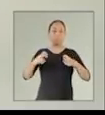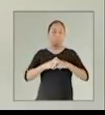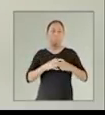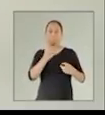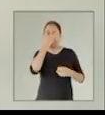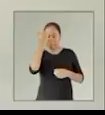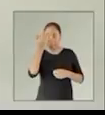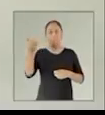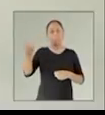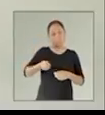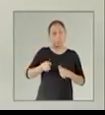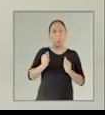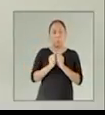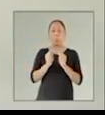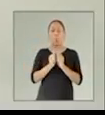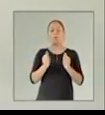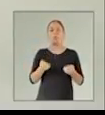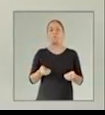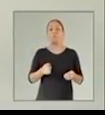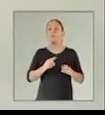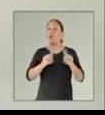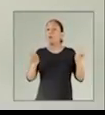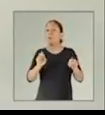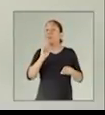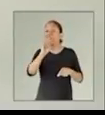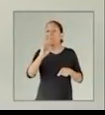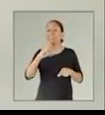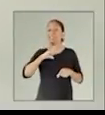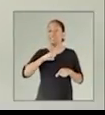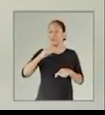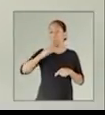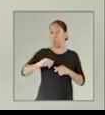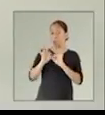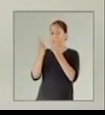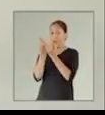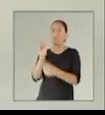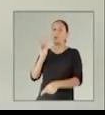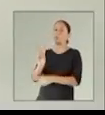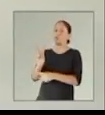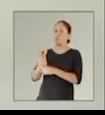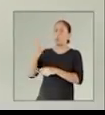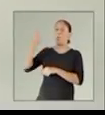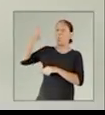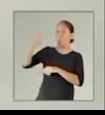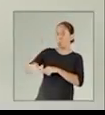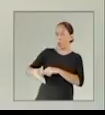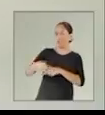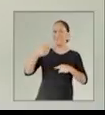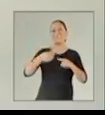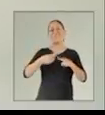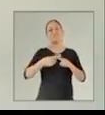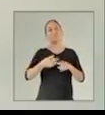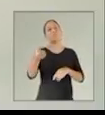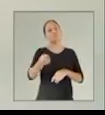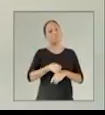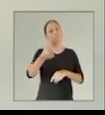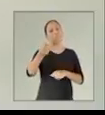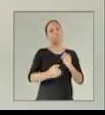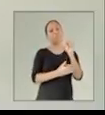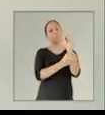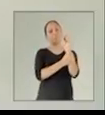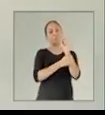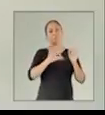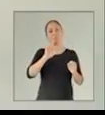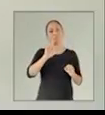e optar pelo seguro-defeso deixará de receber temporariamente a bolsa enquanto estiver coberto pelo seguro. Após esse período,